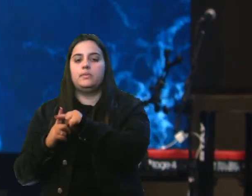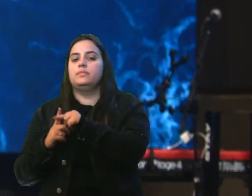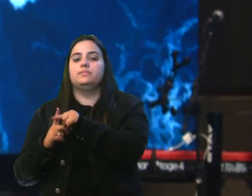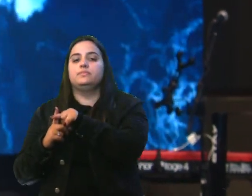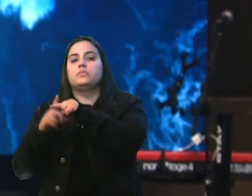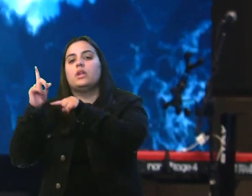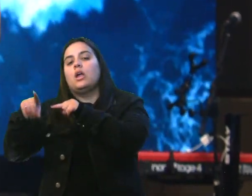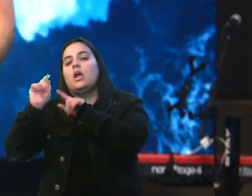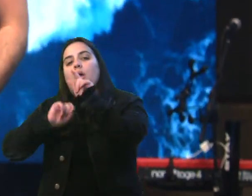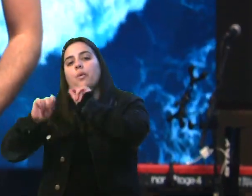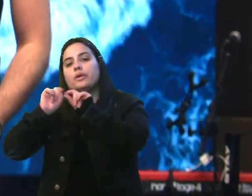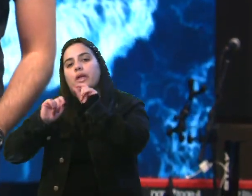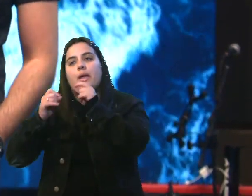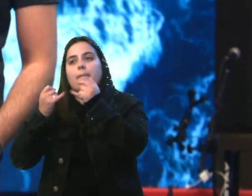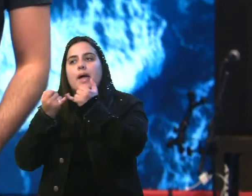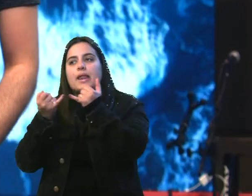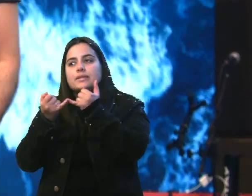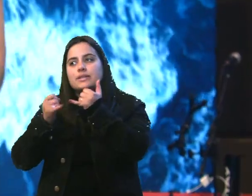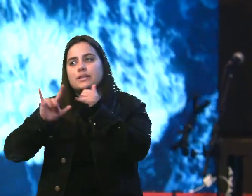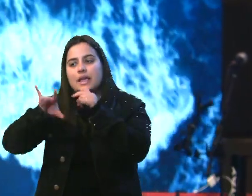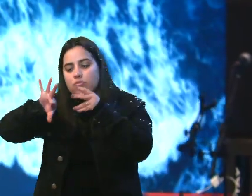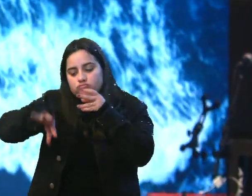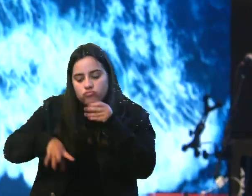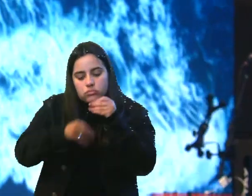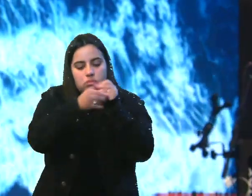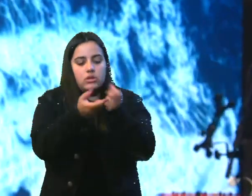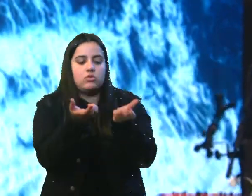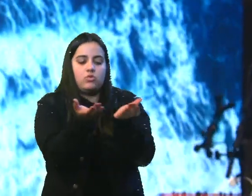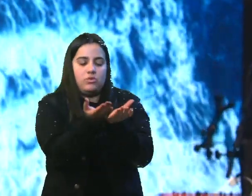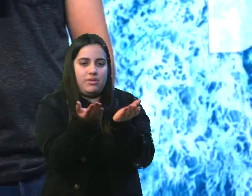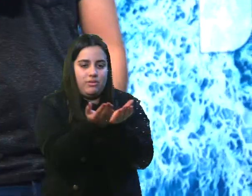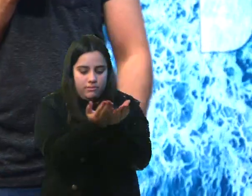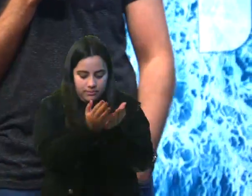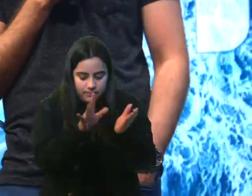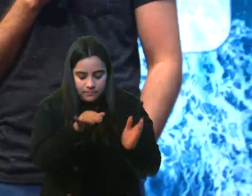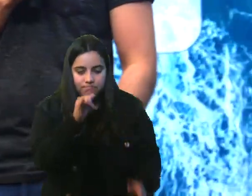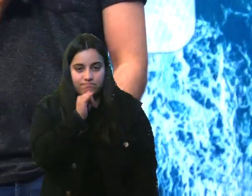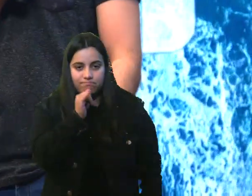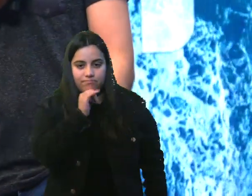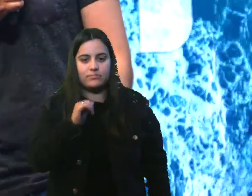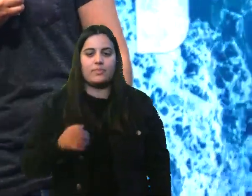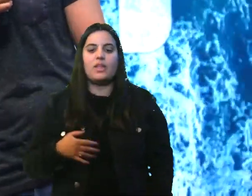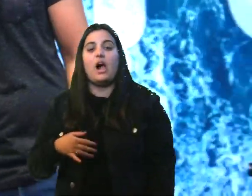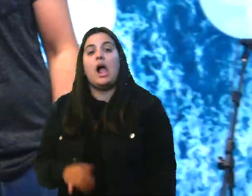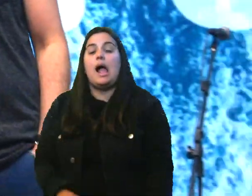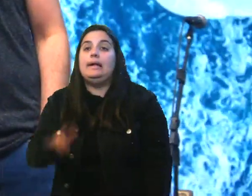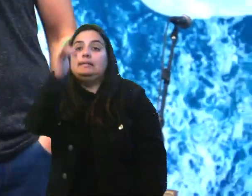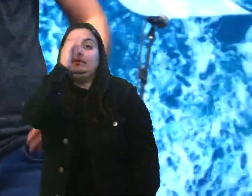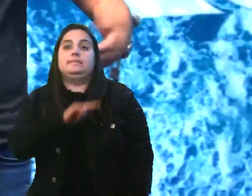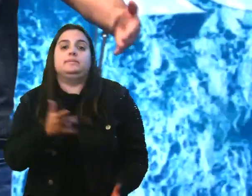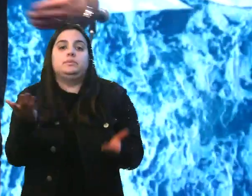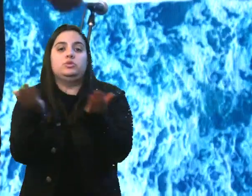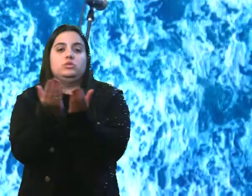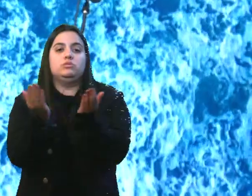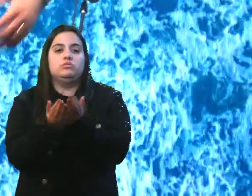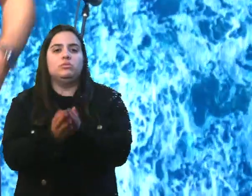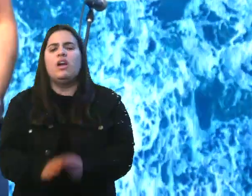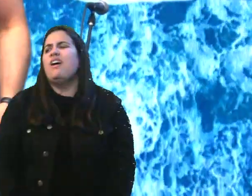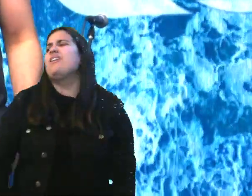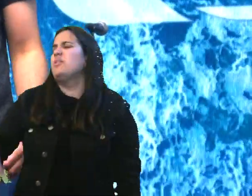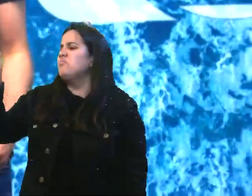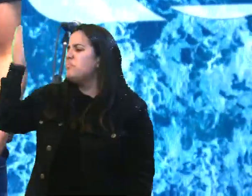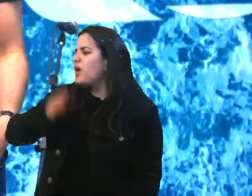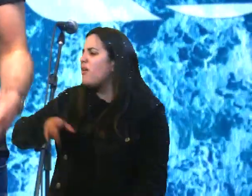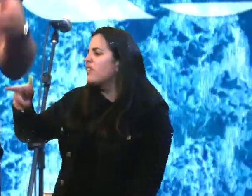o distintivo do crente. É como se a gente chegasse e falasse assim: ah, eu sou crente, então me mostra, me